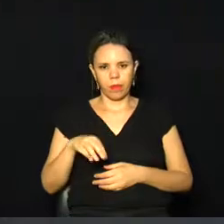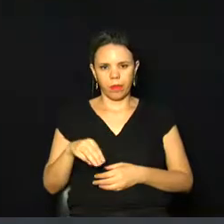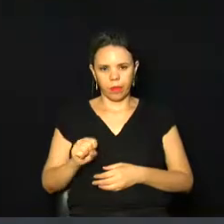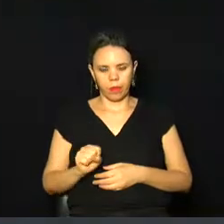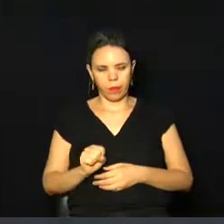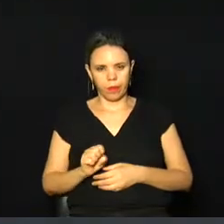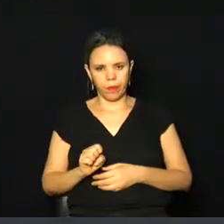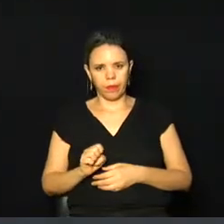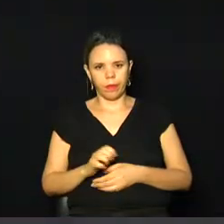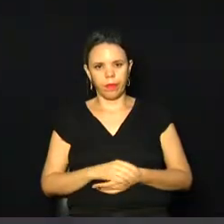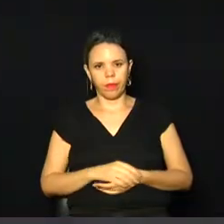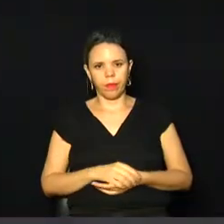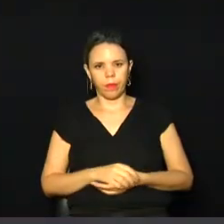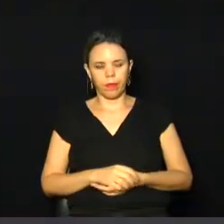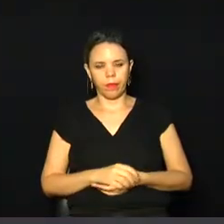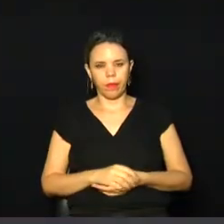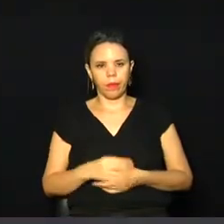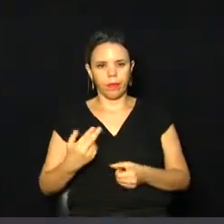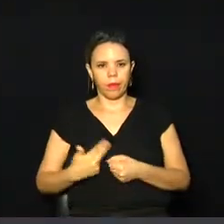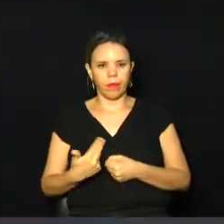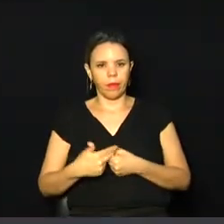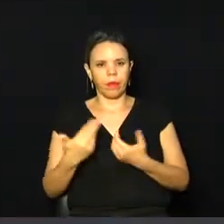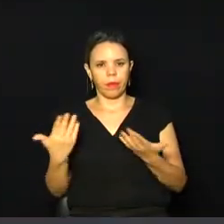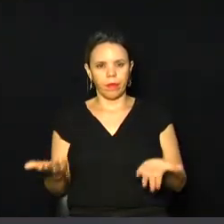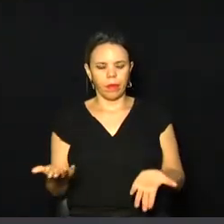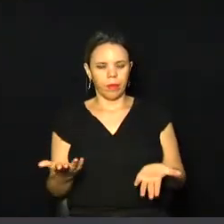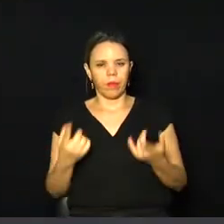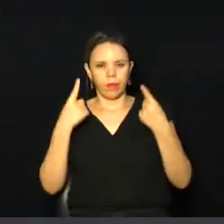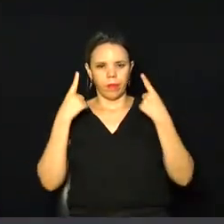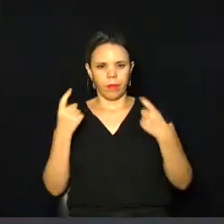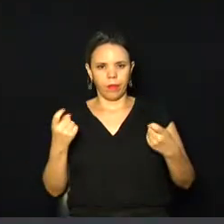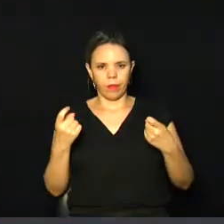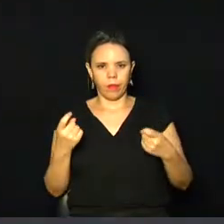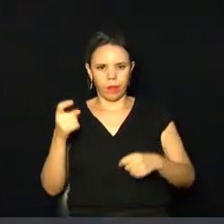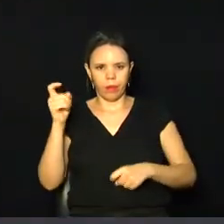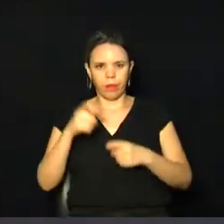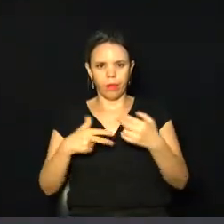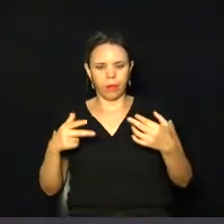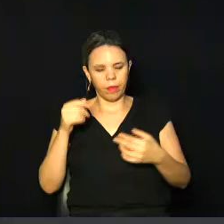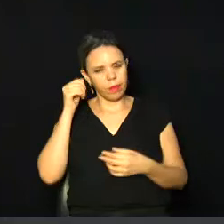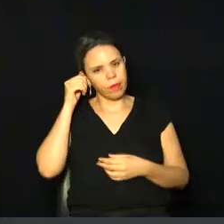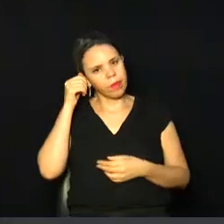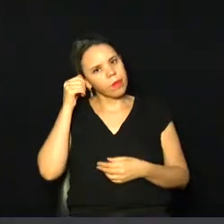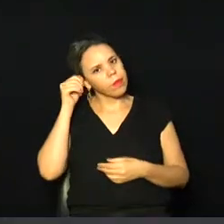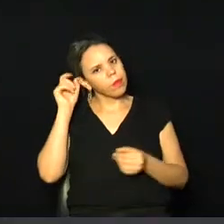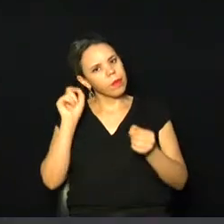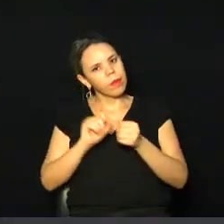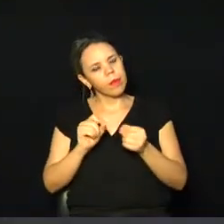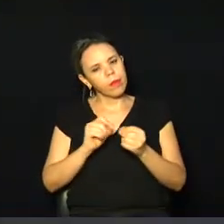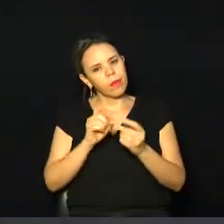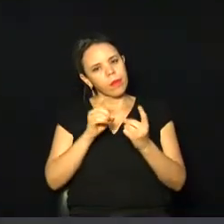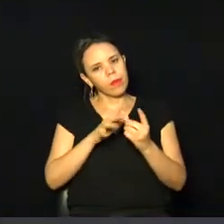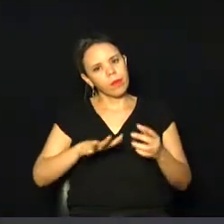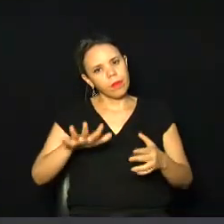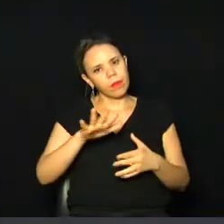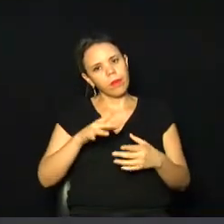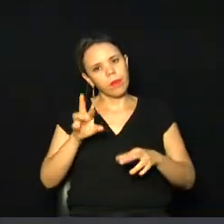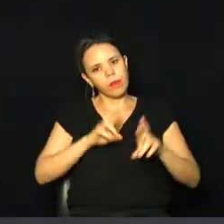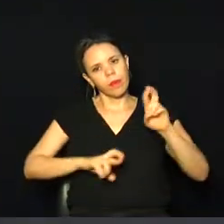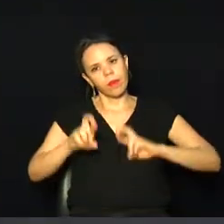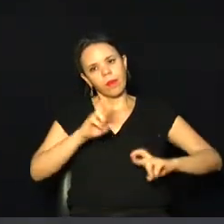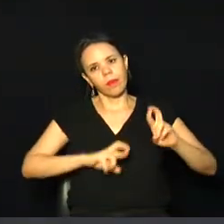CAISM, né, doutora? Da Unicamp, que é para violência sexual, eles fazem esse acolhimento, fazem